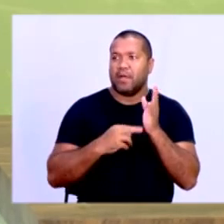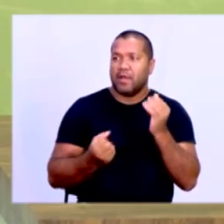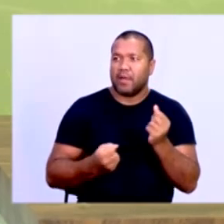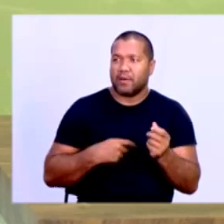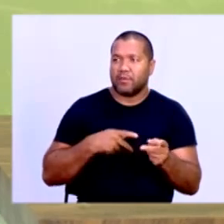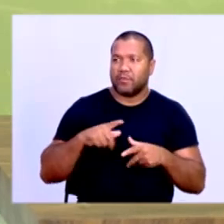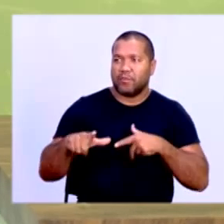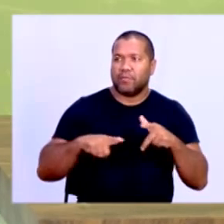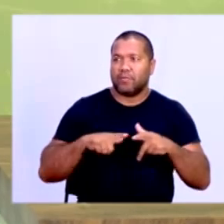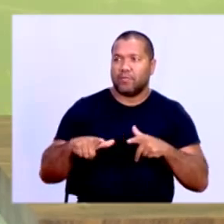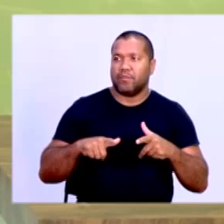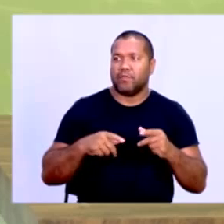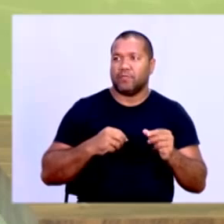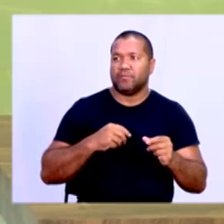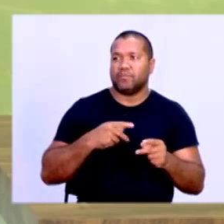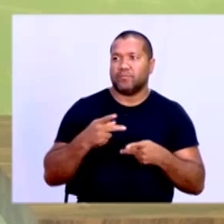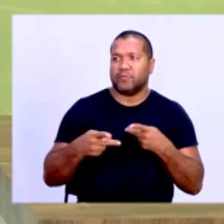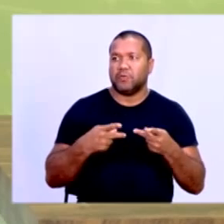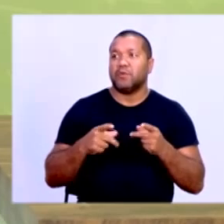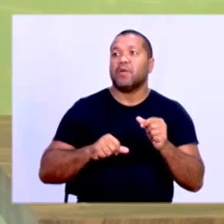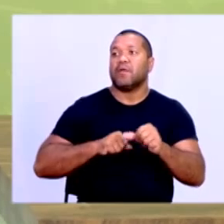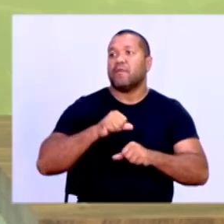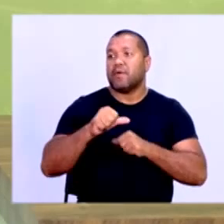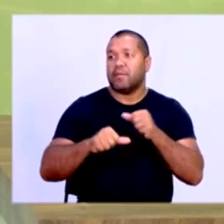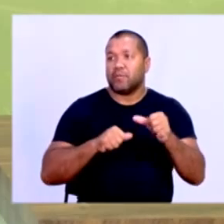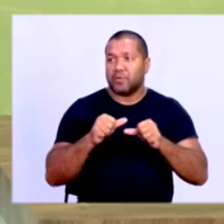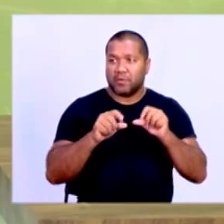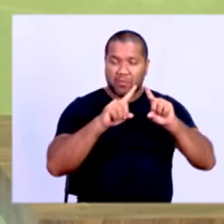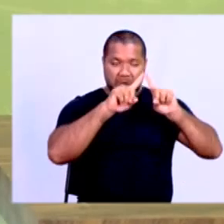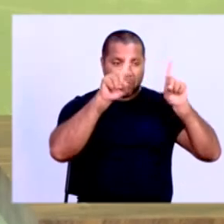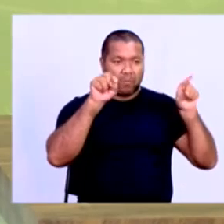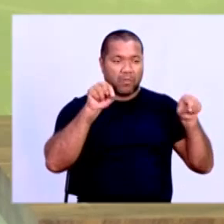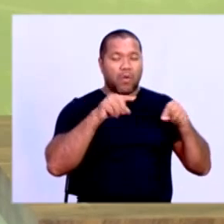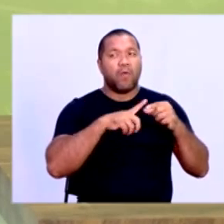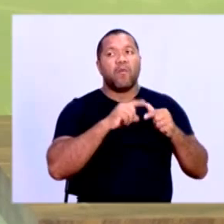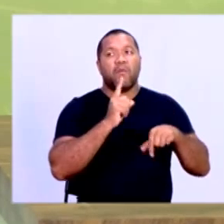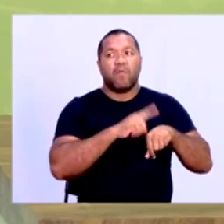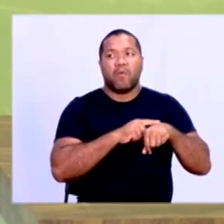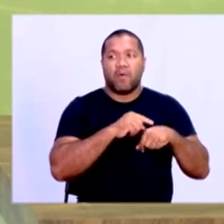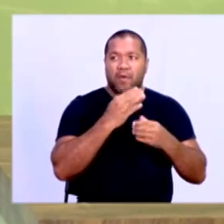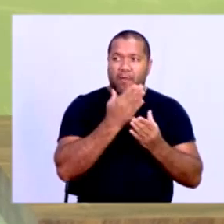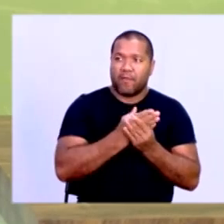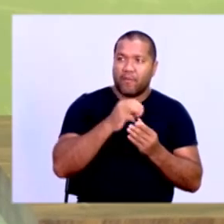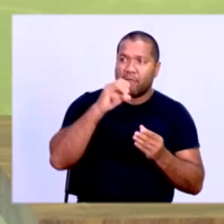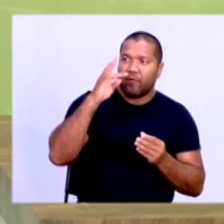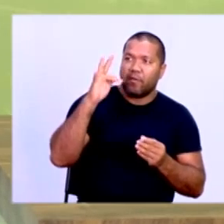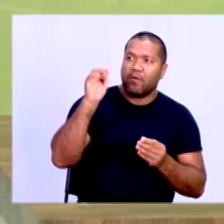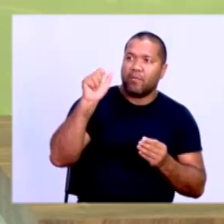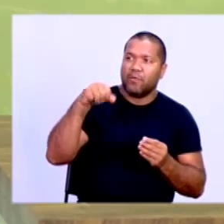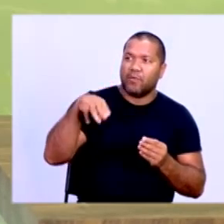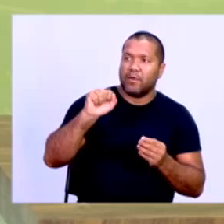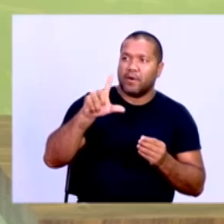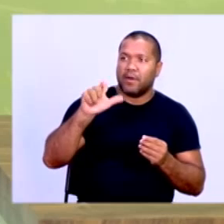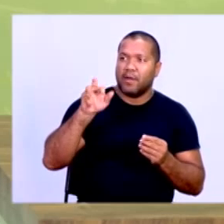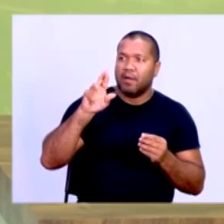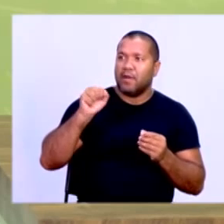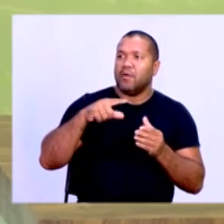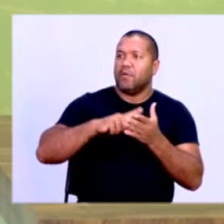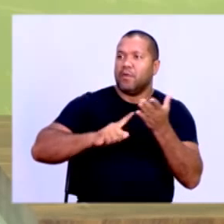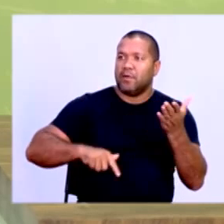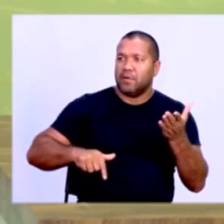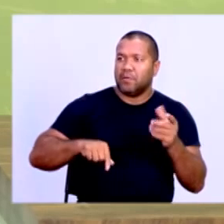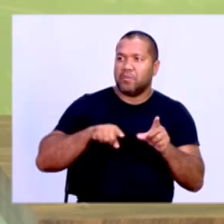vai mudando é a estrutura principal. Ou uma hora um formulário, uma hora uma listagem, uma hora uma